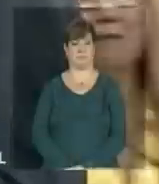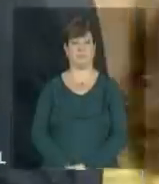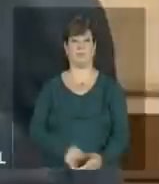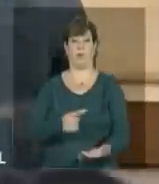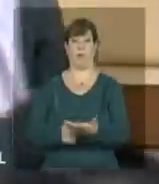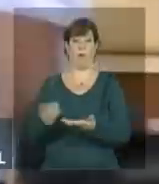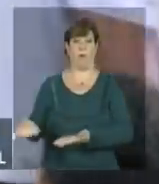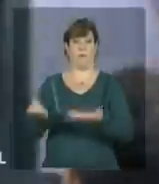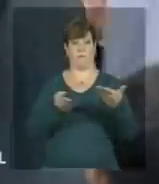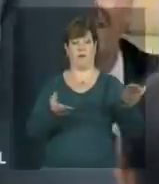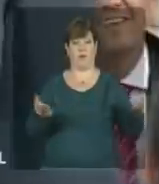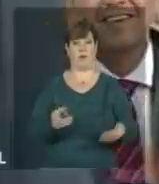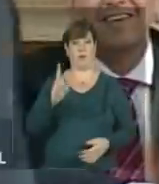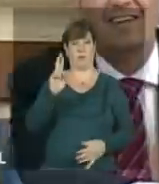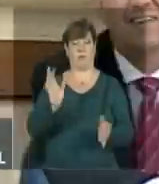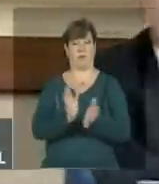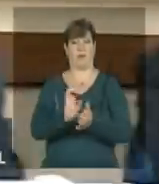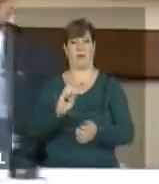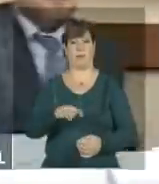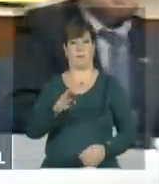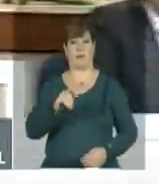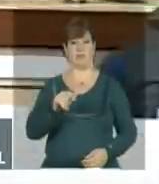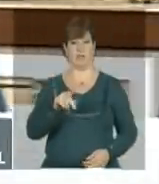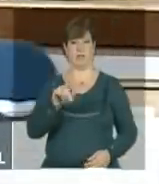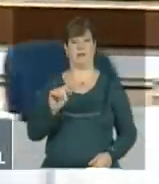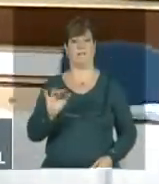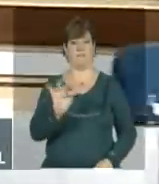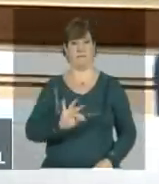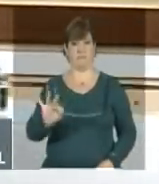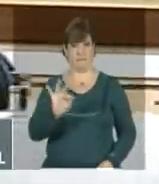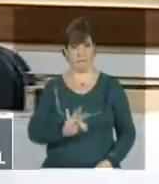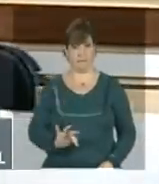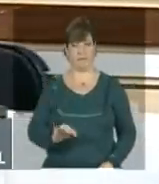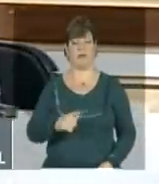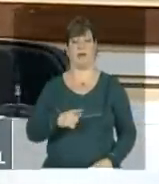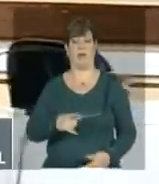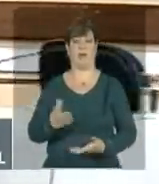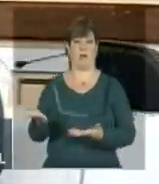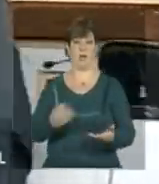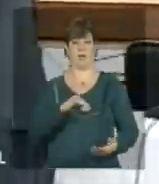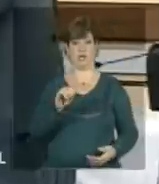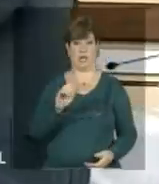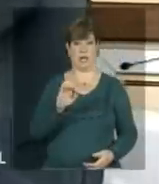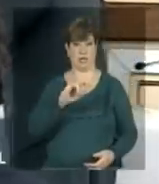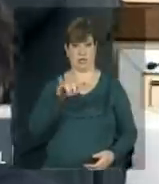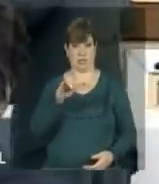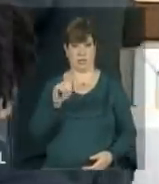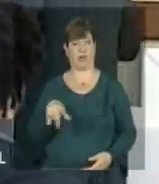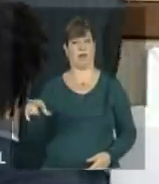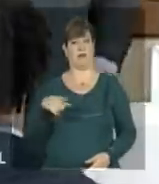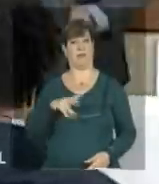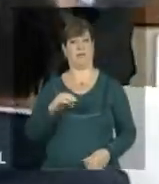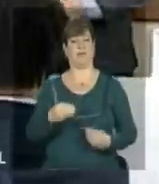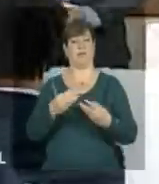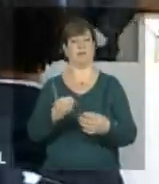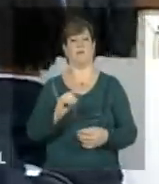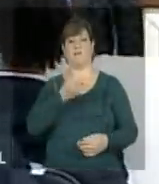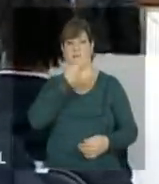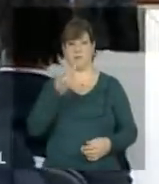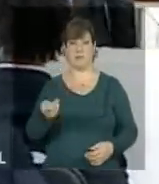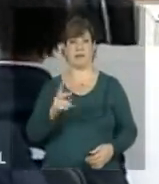Convidamos o representante da Embaixada da França, o senhor Jean-Paul Rebaud, que oferecerá visita técnica à equipe da